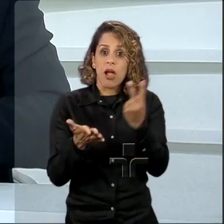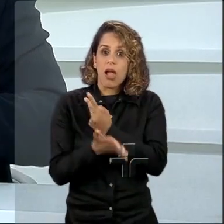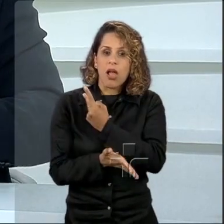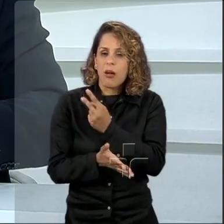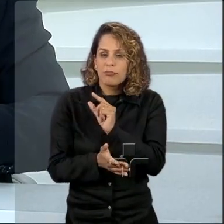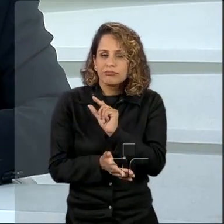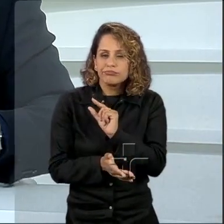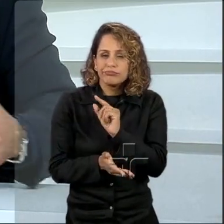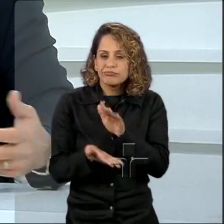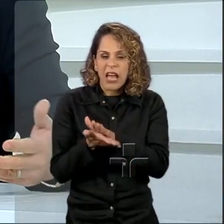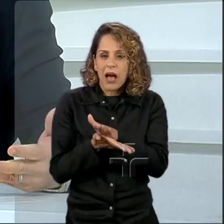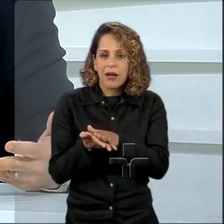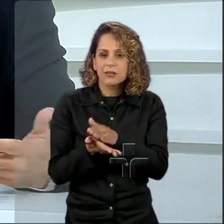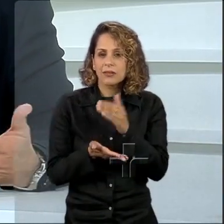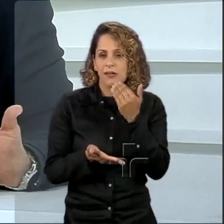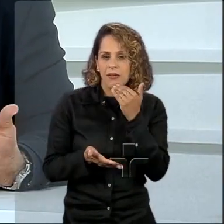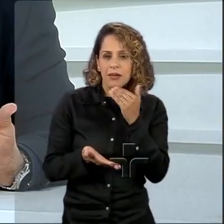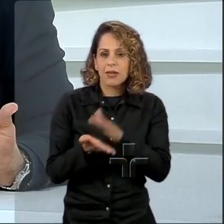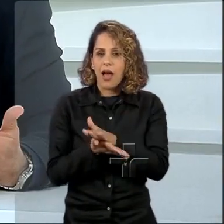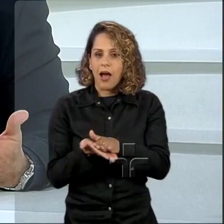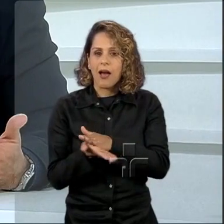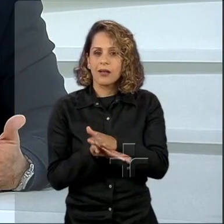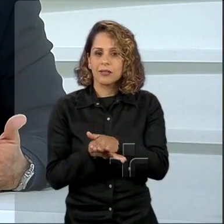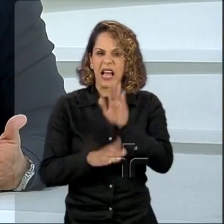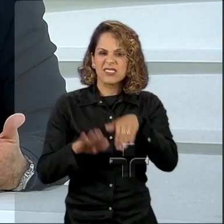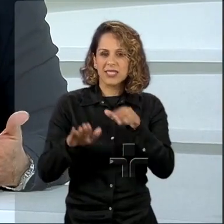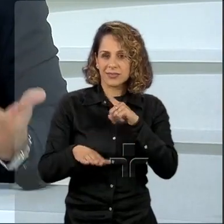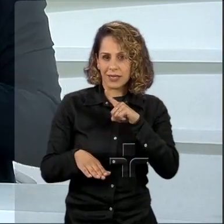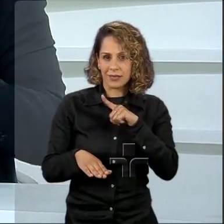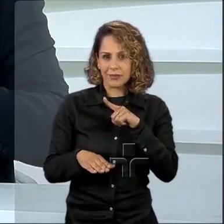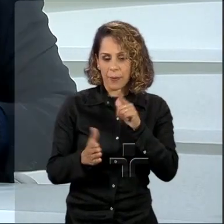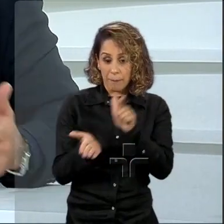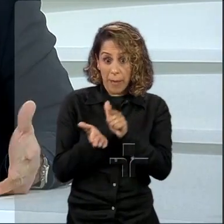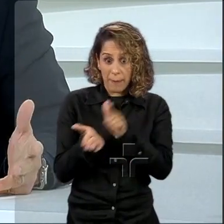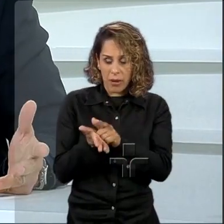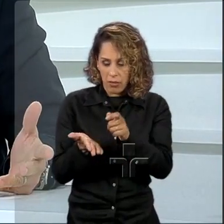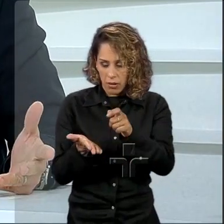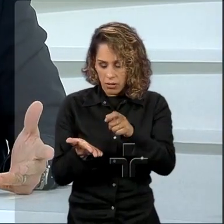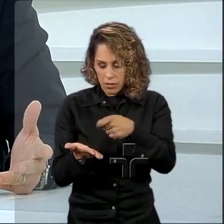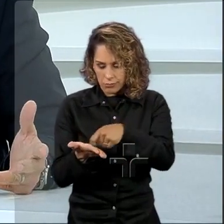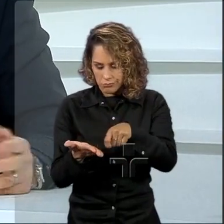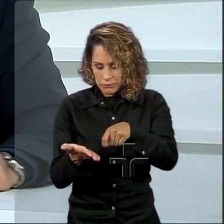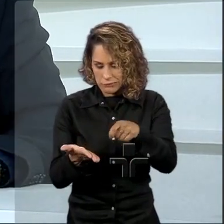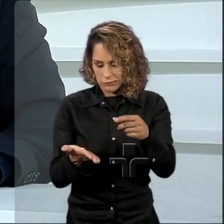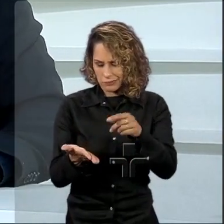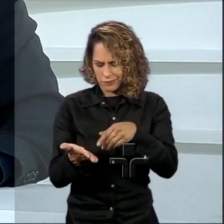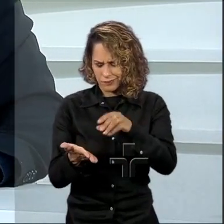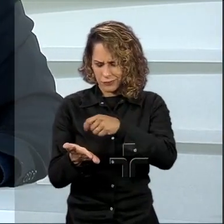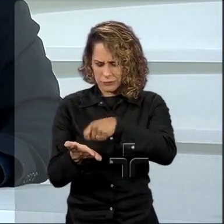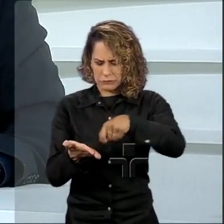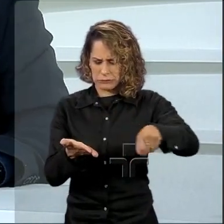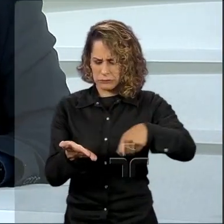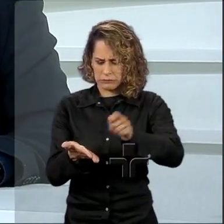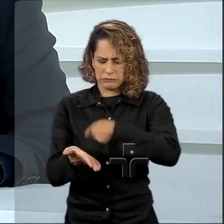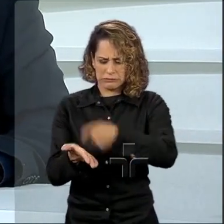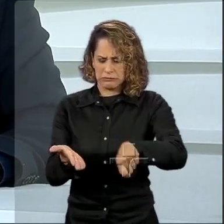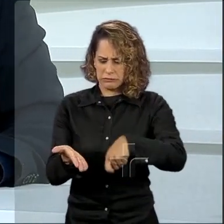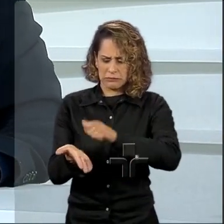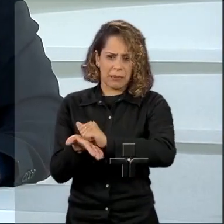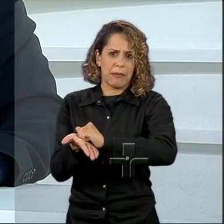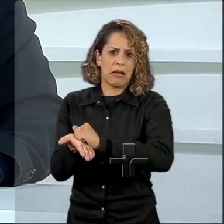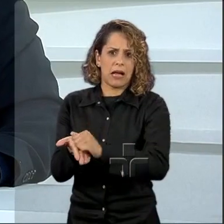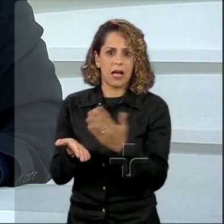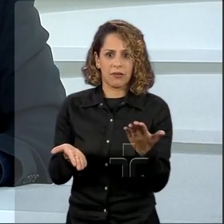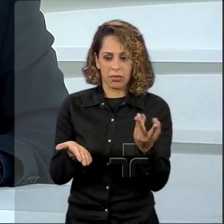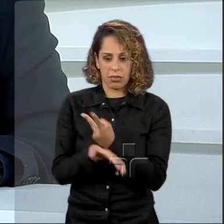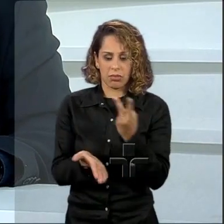aquele arbítrio do escrutinador, que às vezes pegava o nome de um candidato que ele achava que não era e anulava o voto que não deveria, ou rabiscava alguma coisa que não